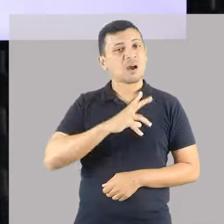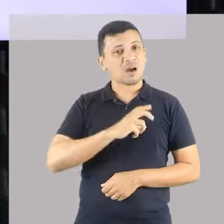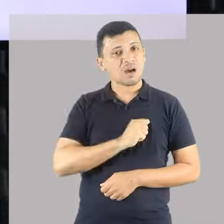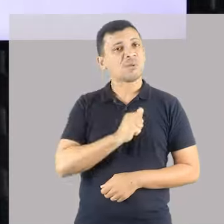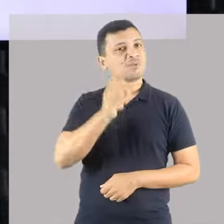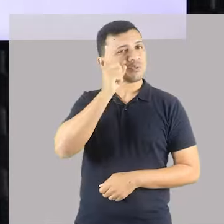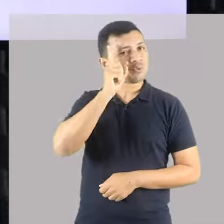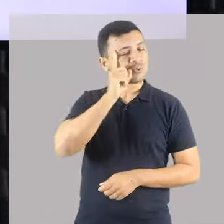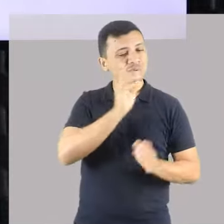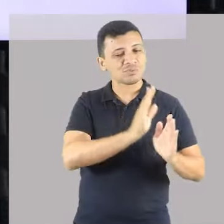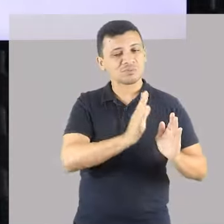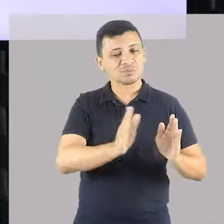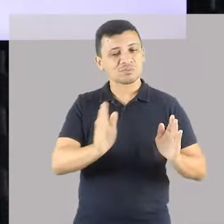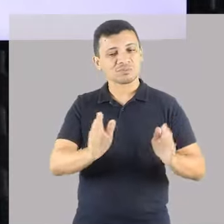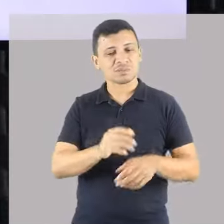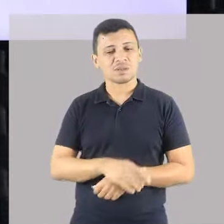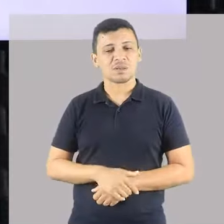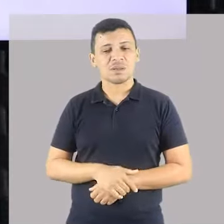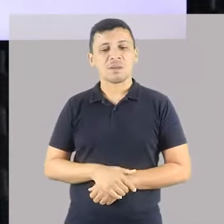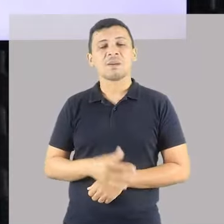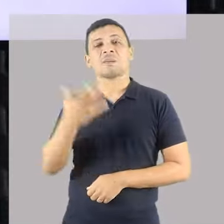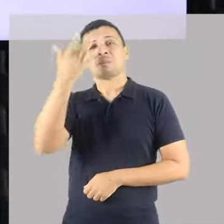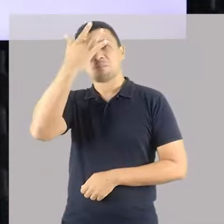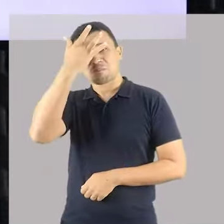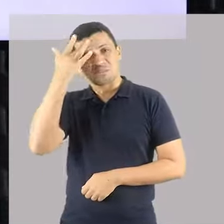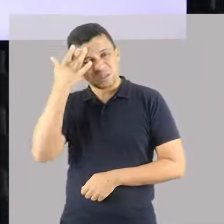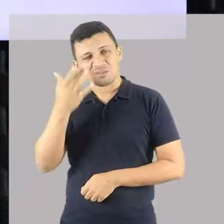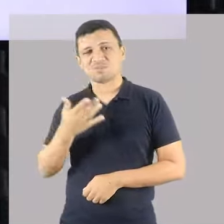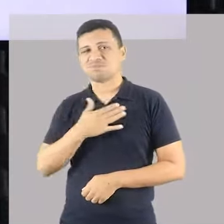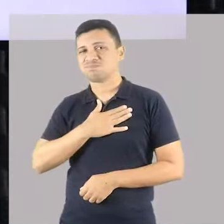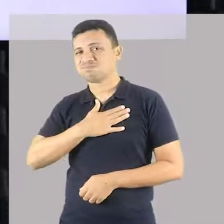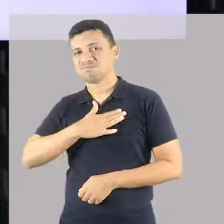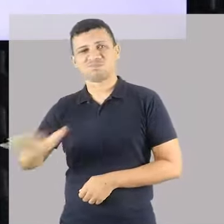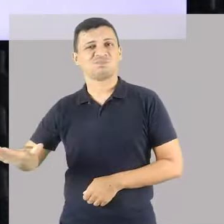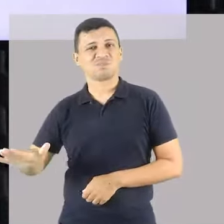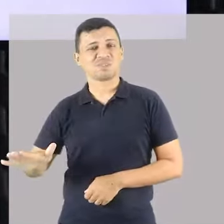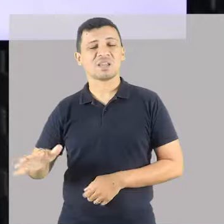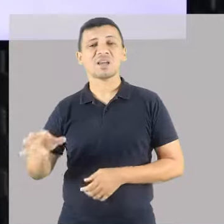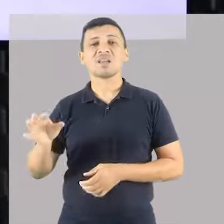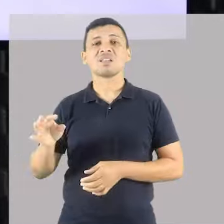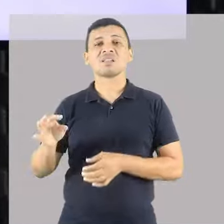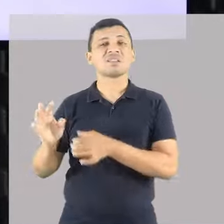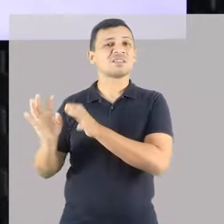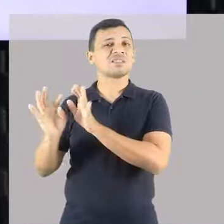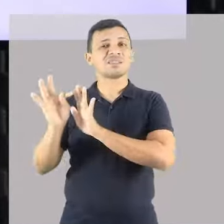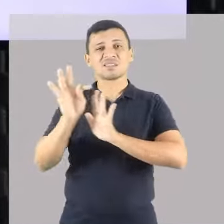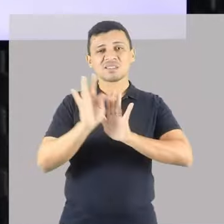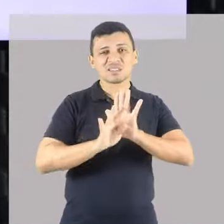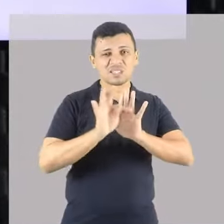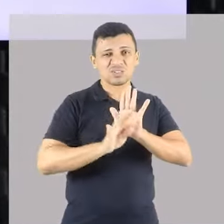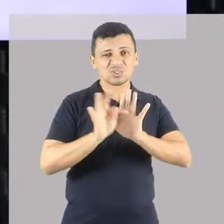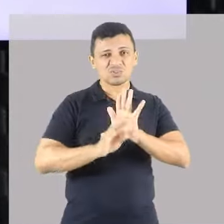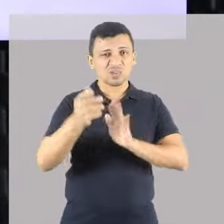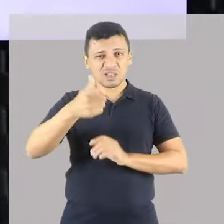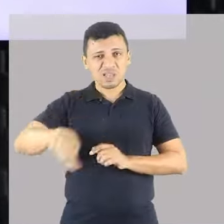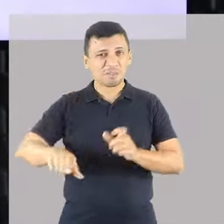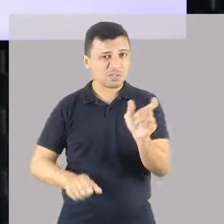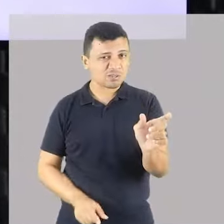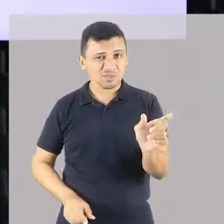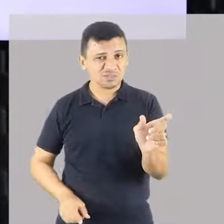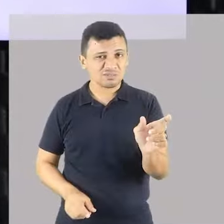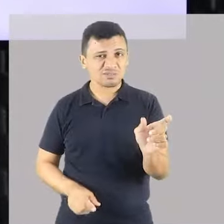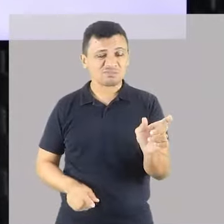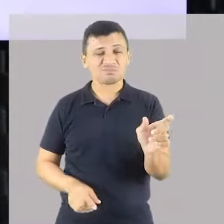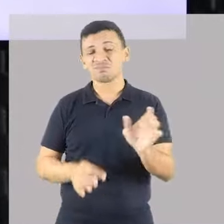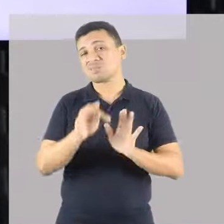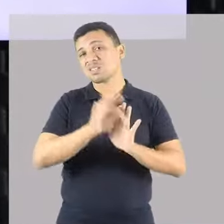verdadeiramente abominam Olha a repetição quando eu tenho repetição dentro do texto eu empobreço o meu texto é aquela brincadeirinha